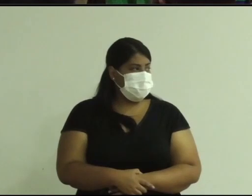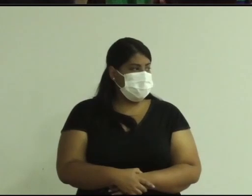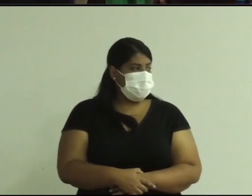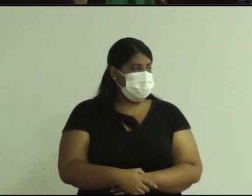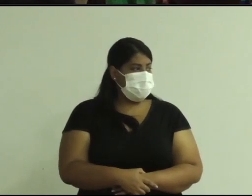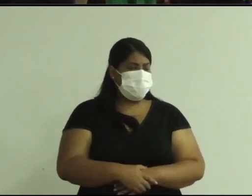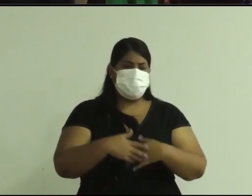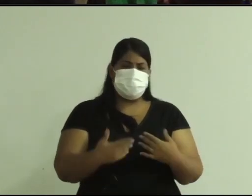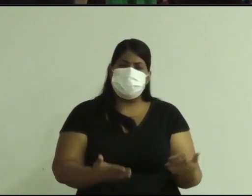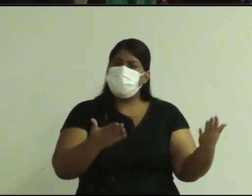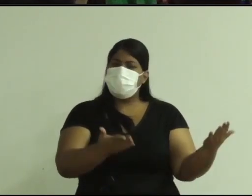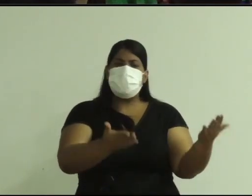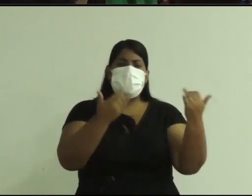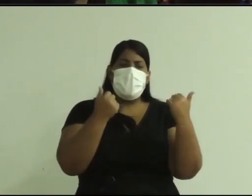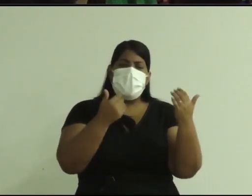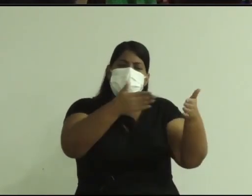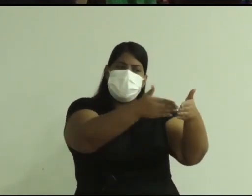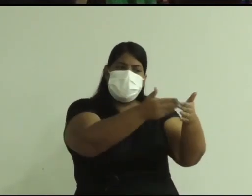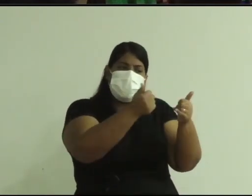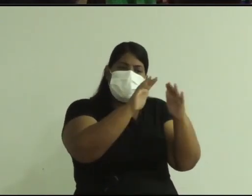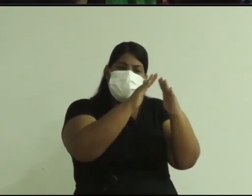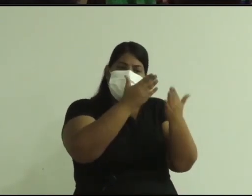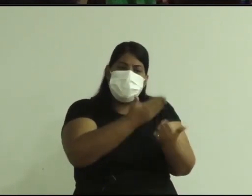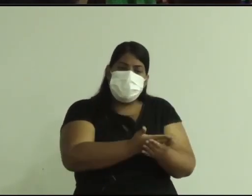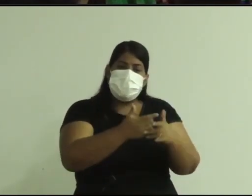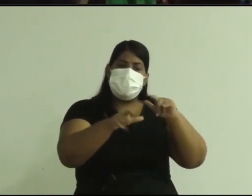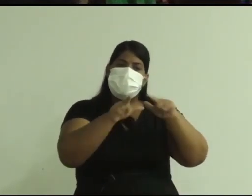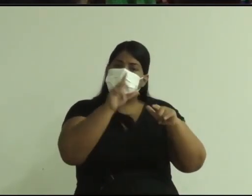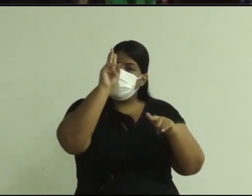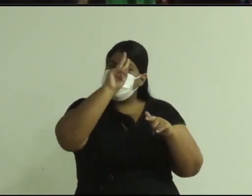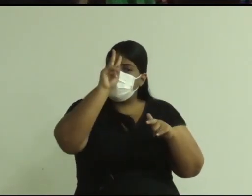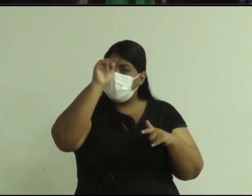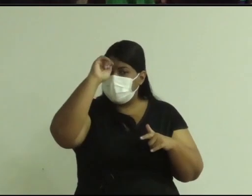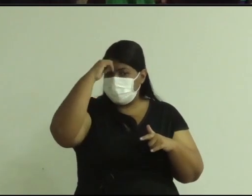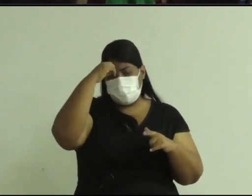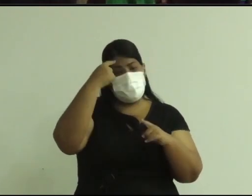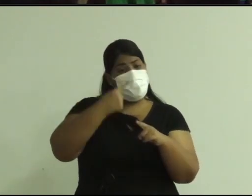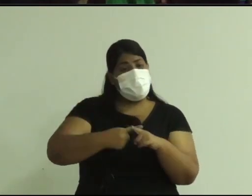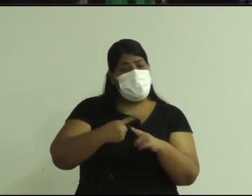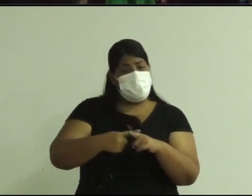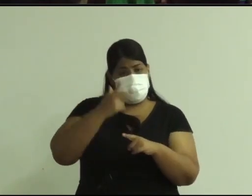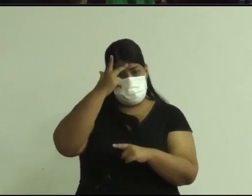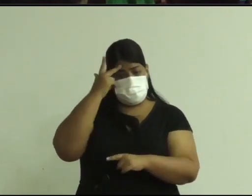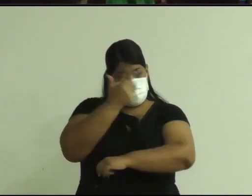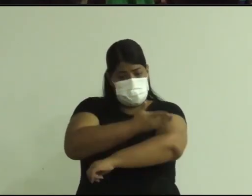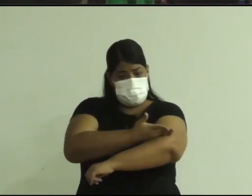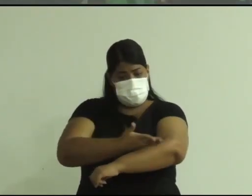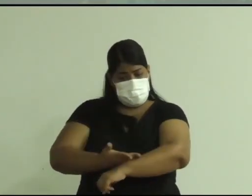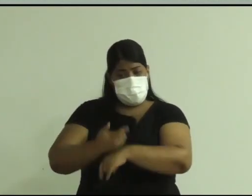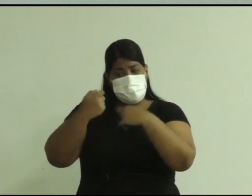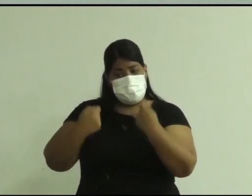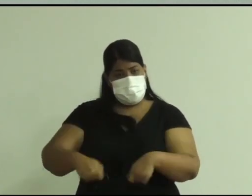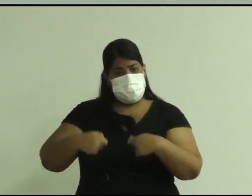então vamos exigir que as escolas trabalhem nossas histórias. Porque o branco precisa conhecer